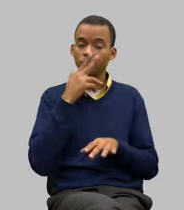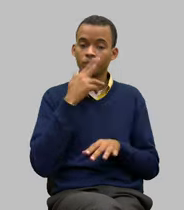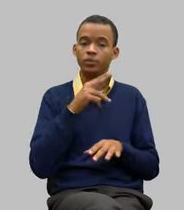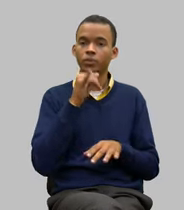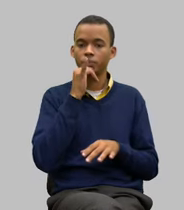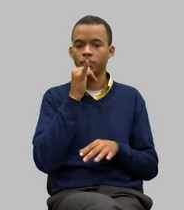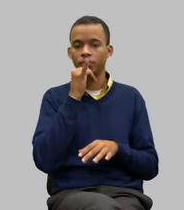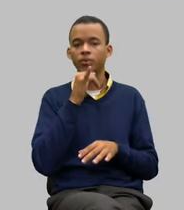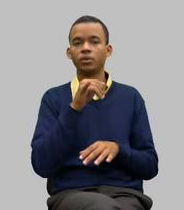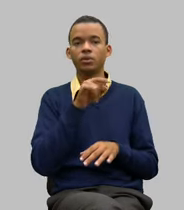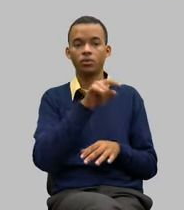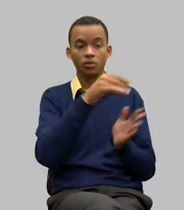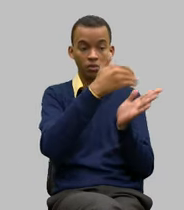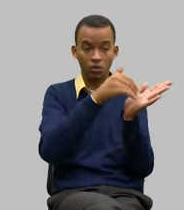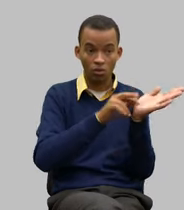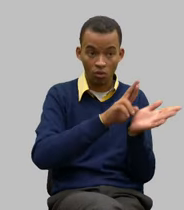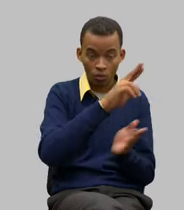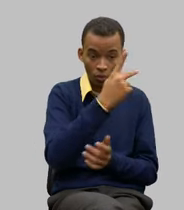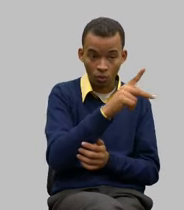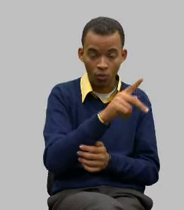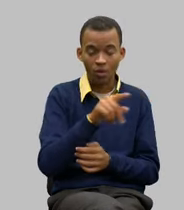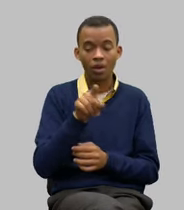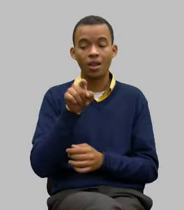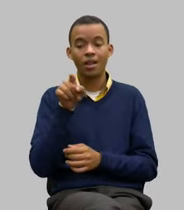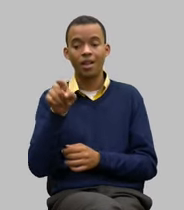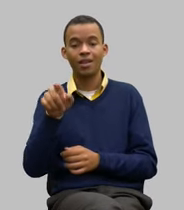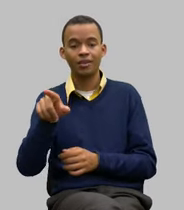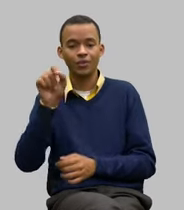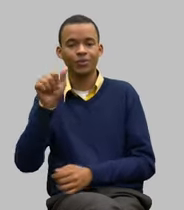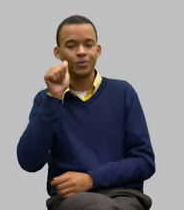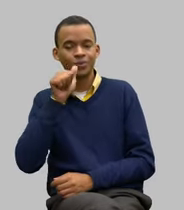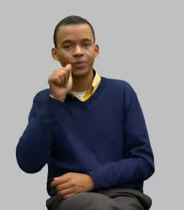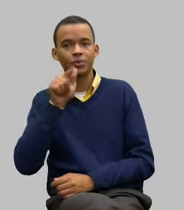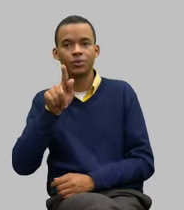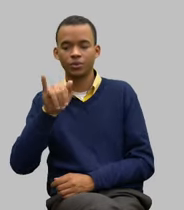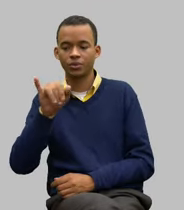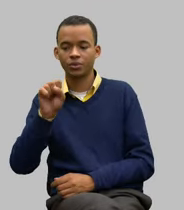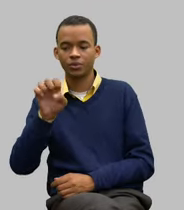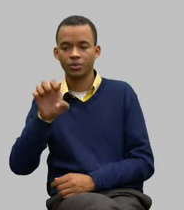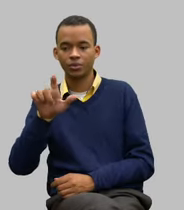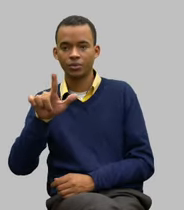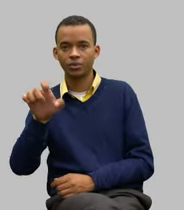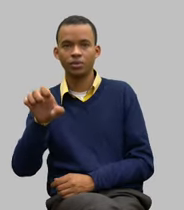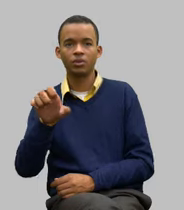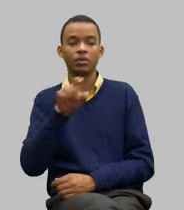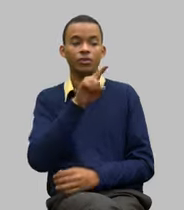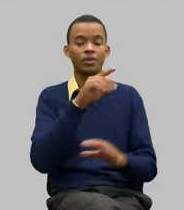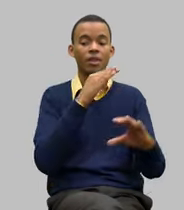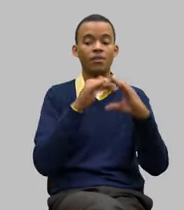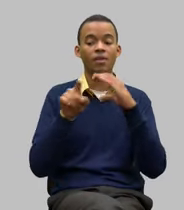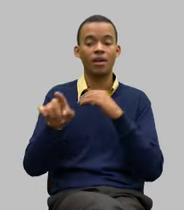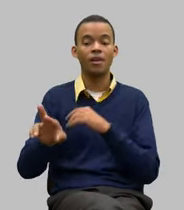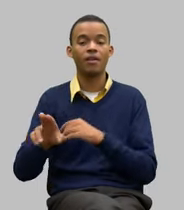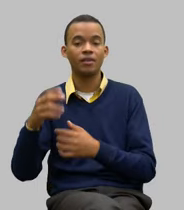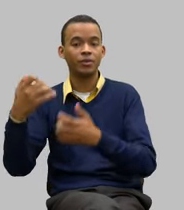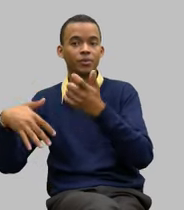determinadas funções eu eu não sei se ela tem repassado isso pro senhor ou ela tem tomado essas decisões por